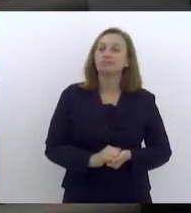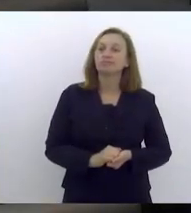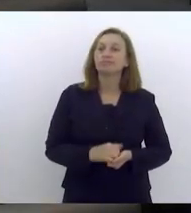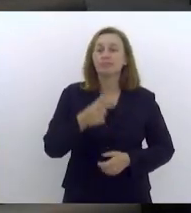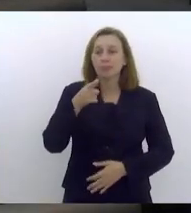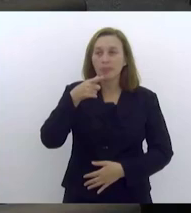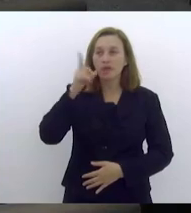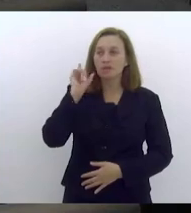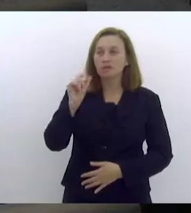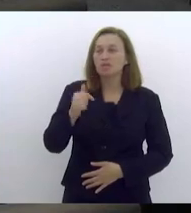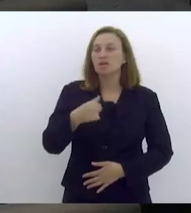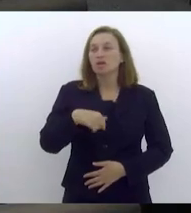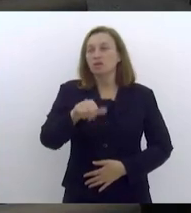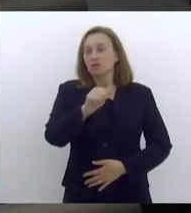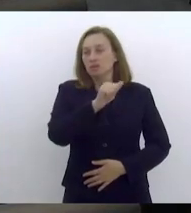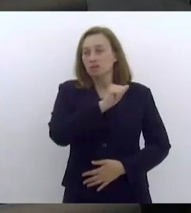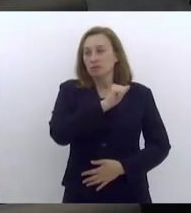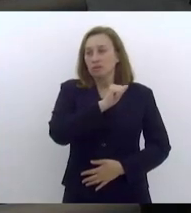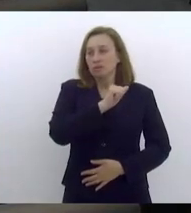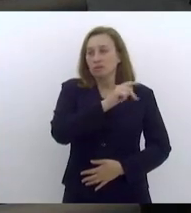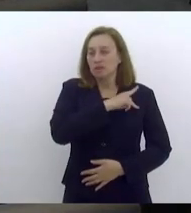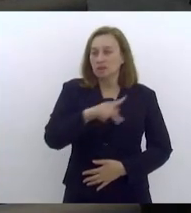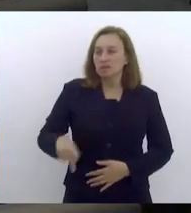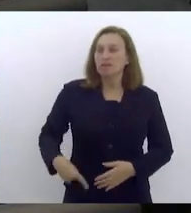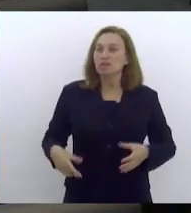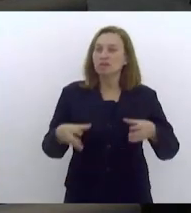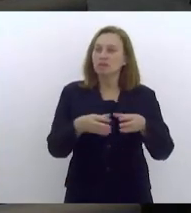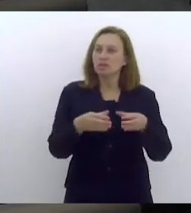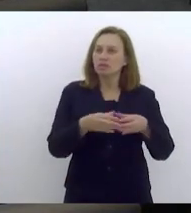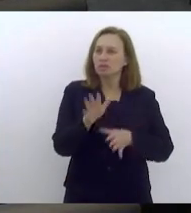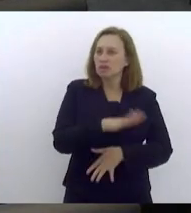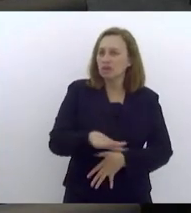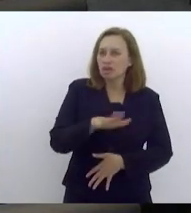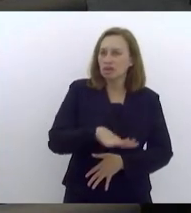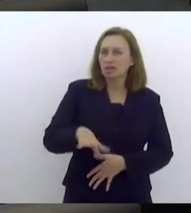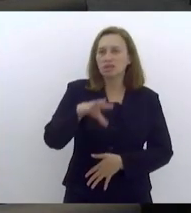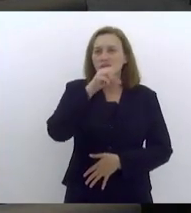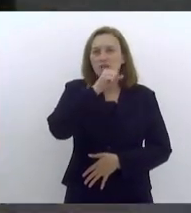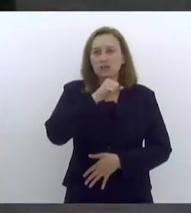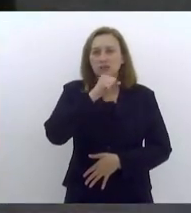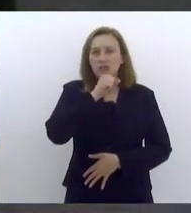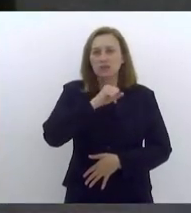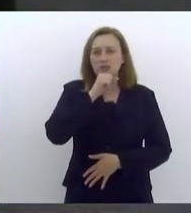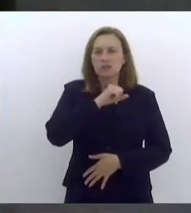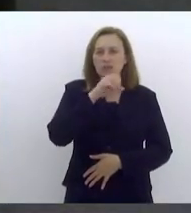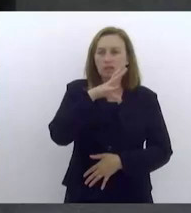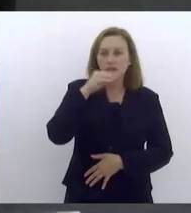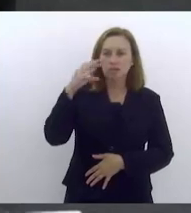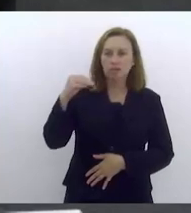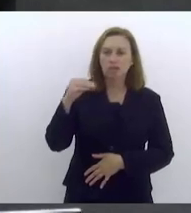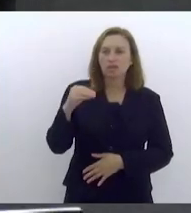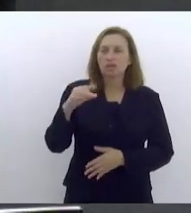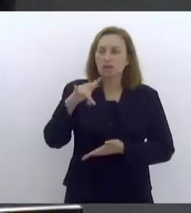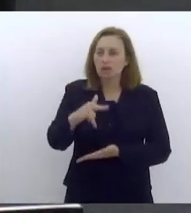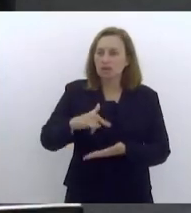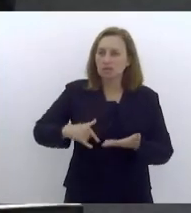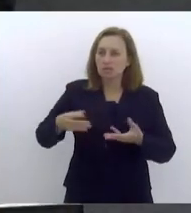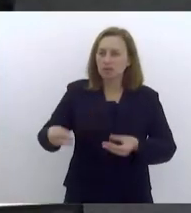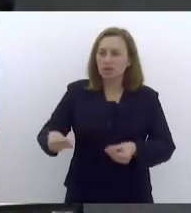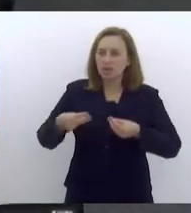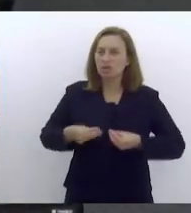Ontem eu, como presidente da Comissão da Criança, Adolescente e da Pessoa Idosa, recebi dois documentos, um